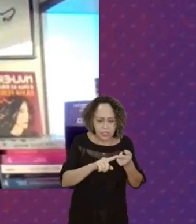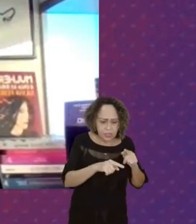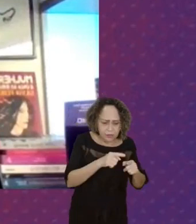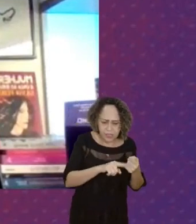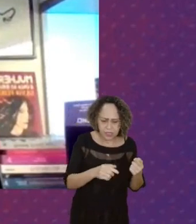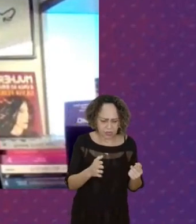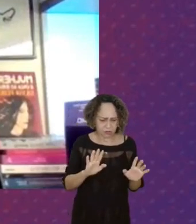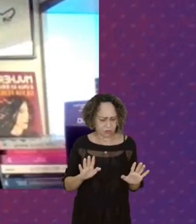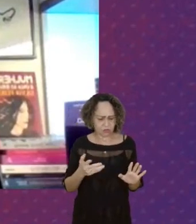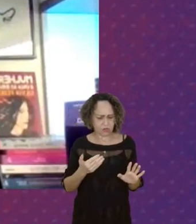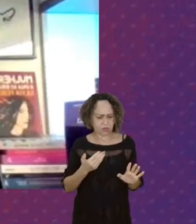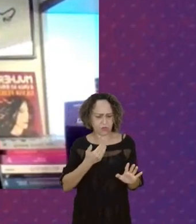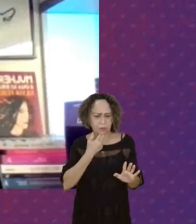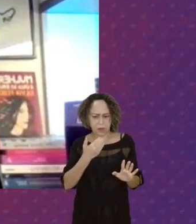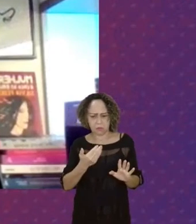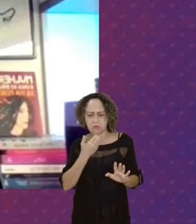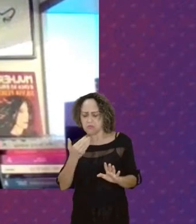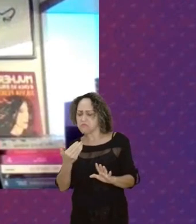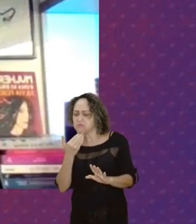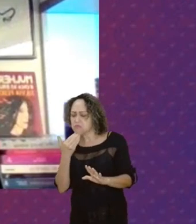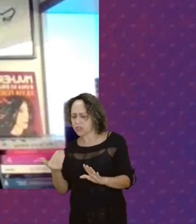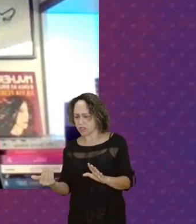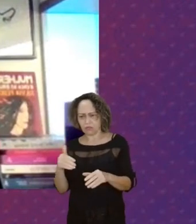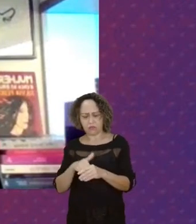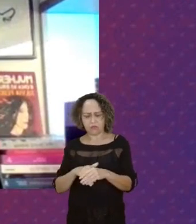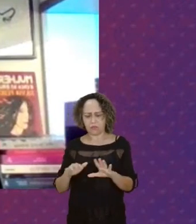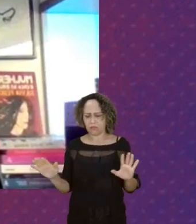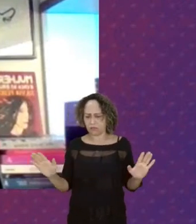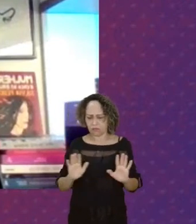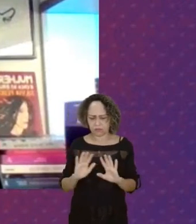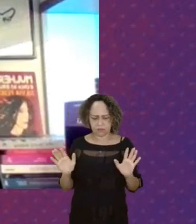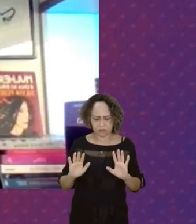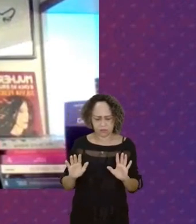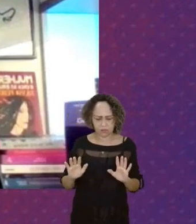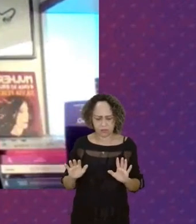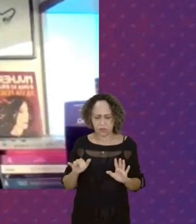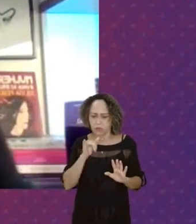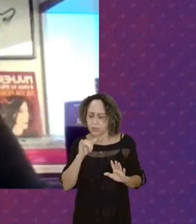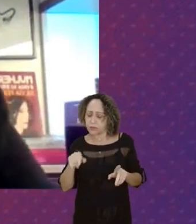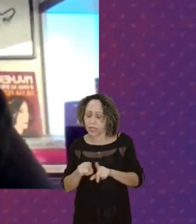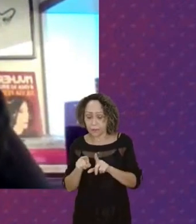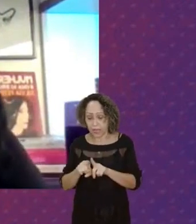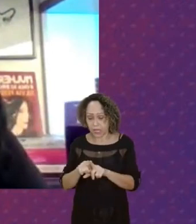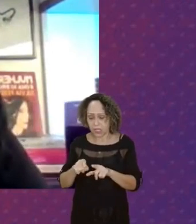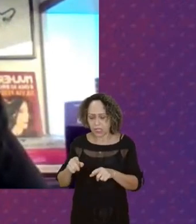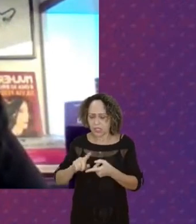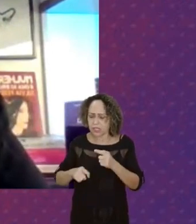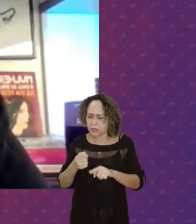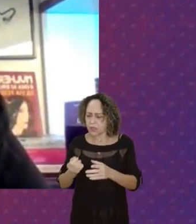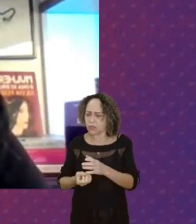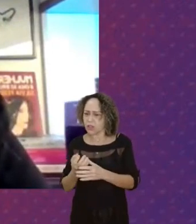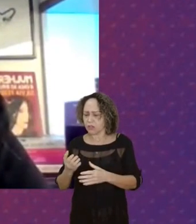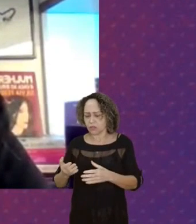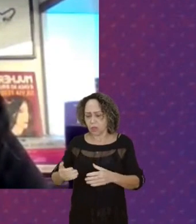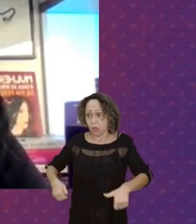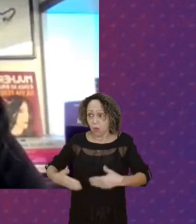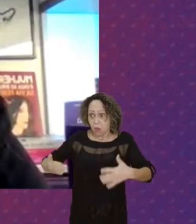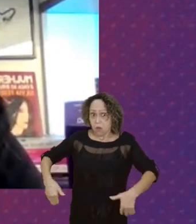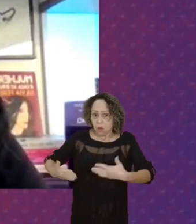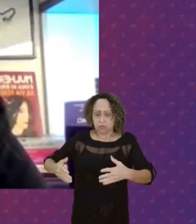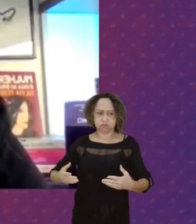voto e desde que no conteúdo desse material não seja gasto um valor estratosférico. É isso,